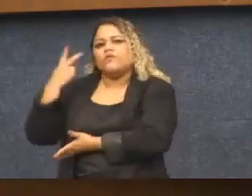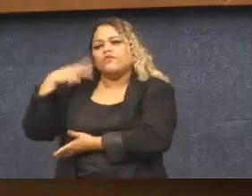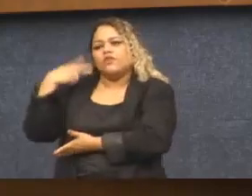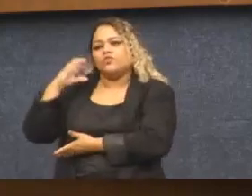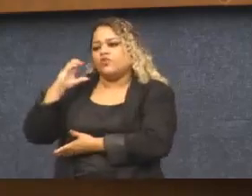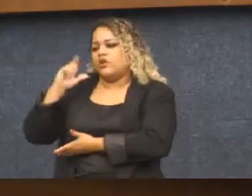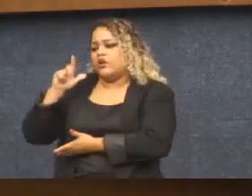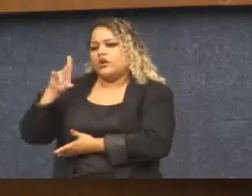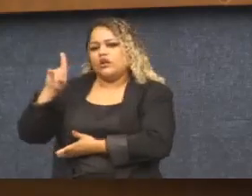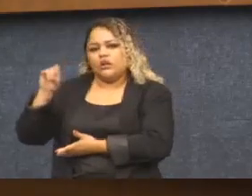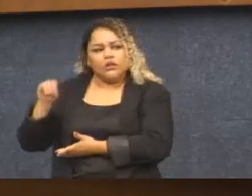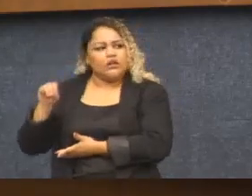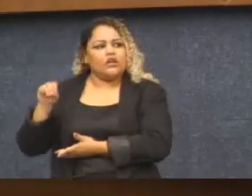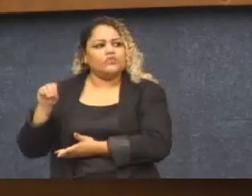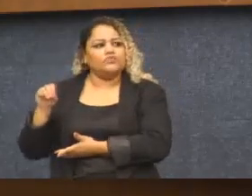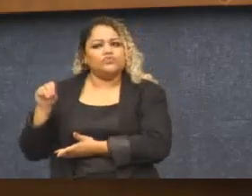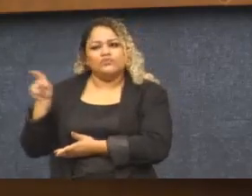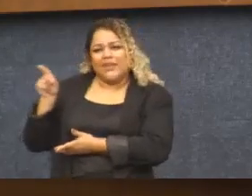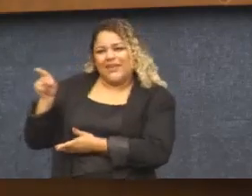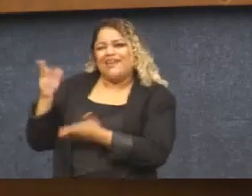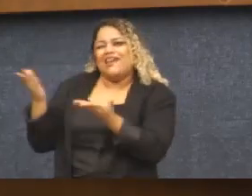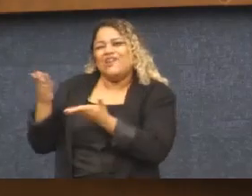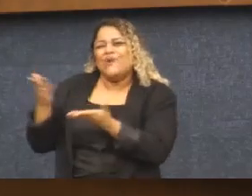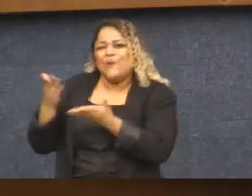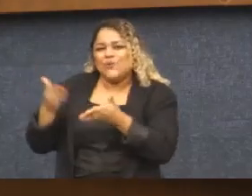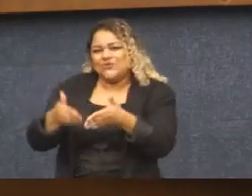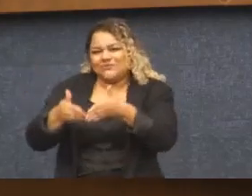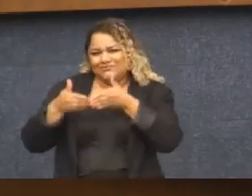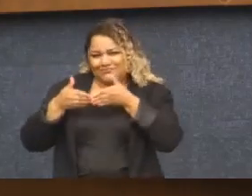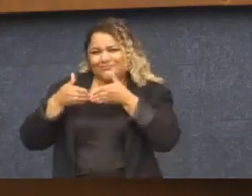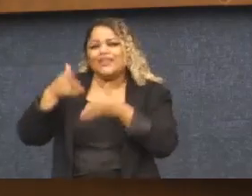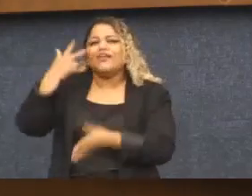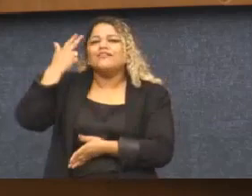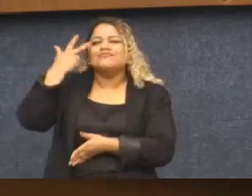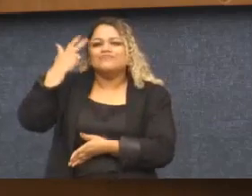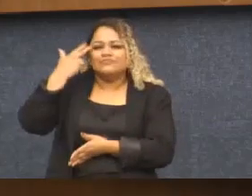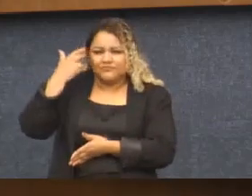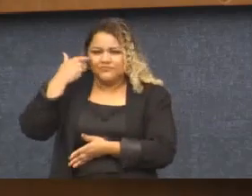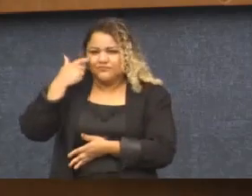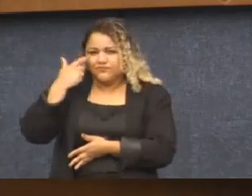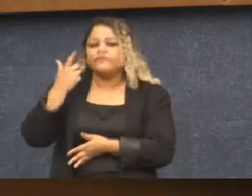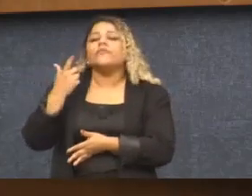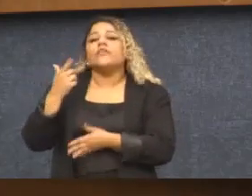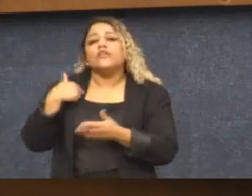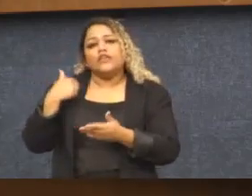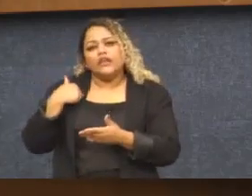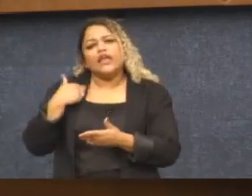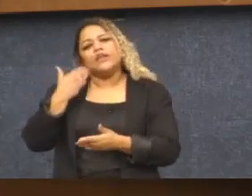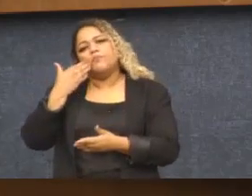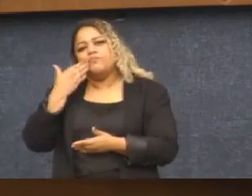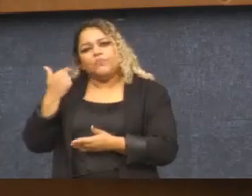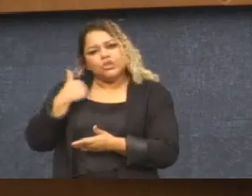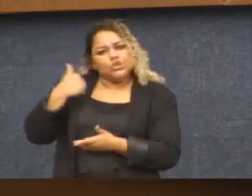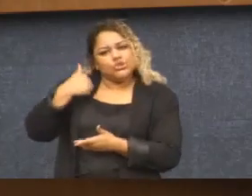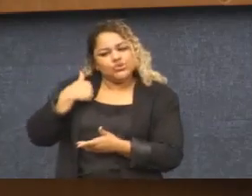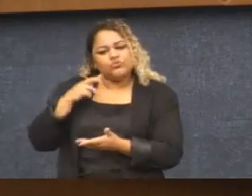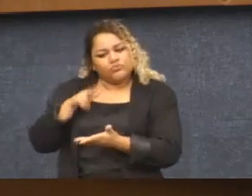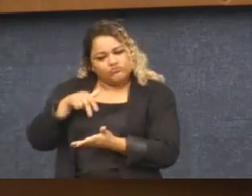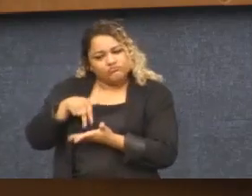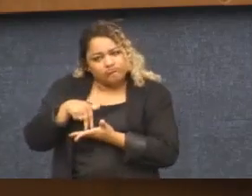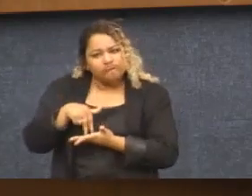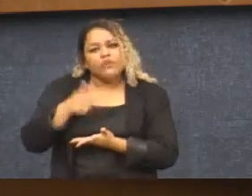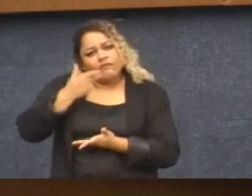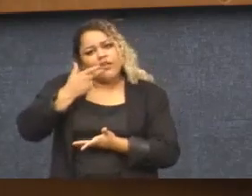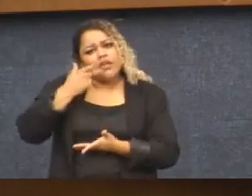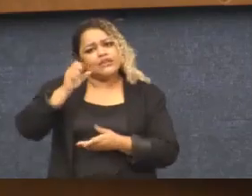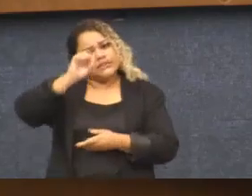processo cirúrgico, está lá com os olhos fechados e pediu para que eu reforçasse mesmo o voto sim a esse projeto.